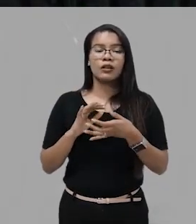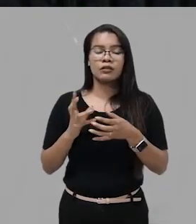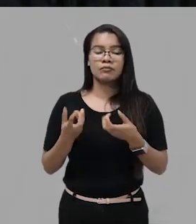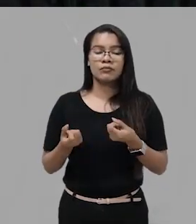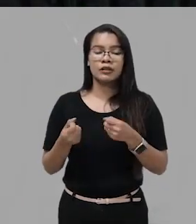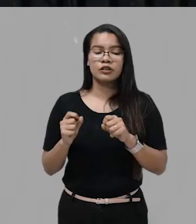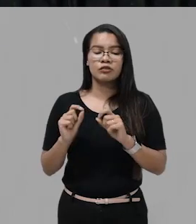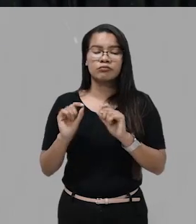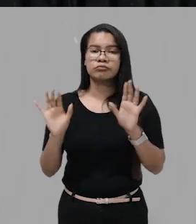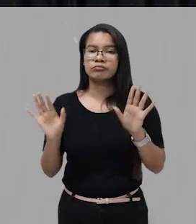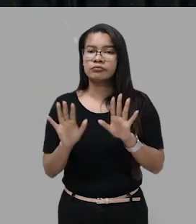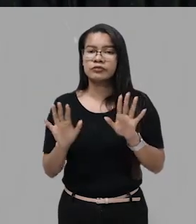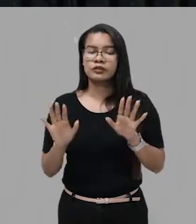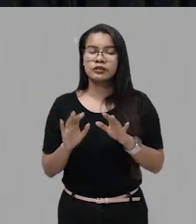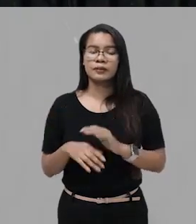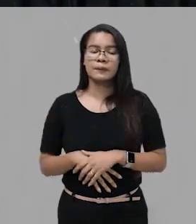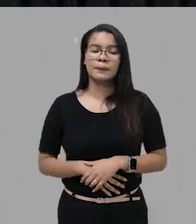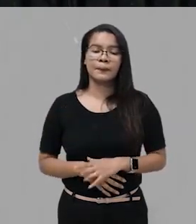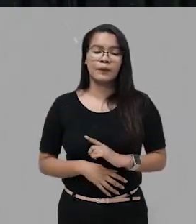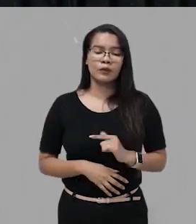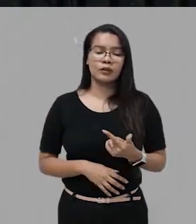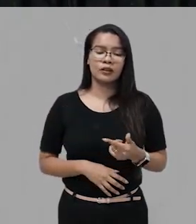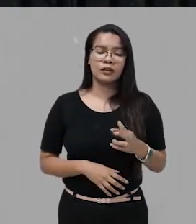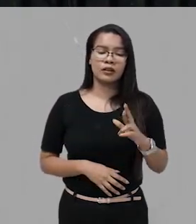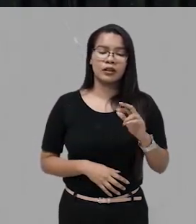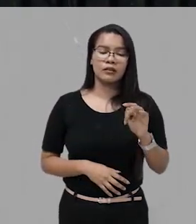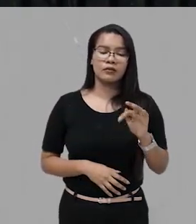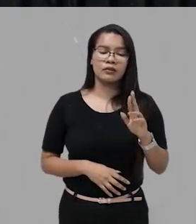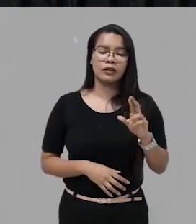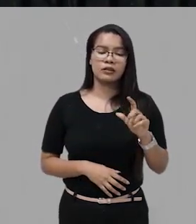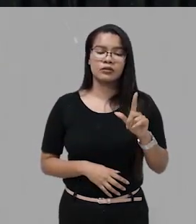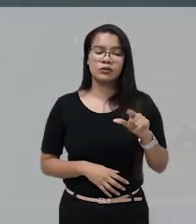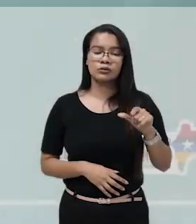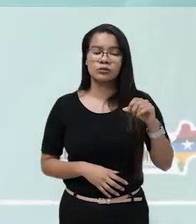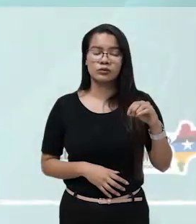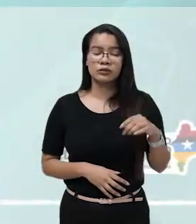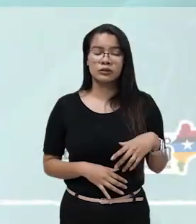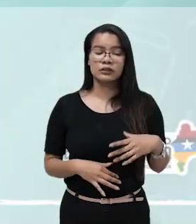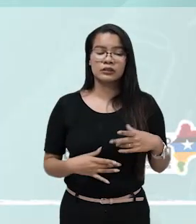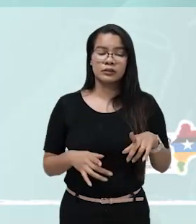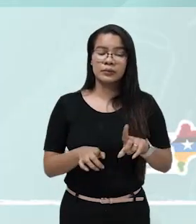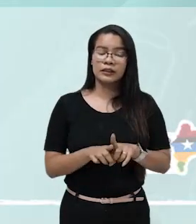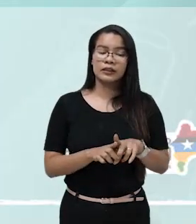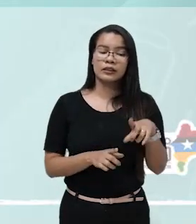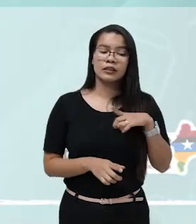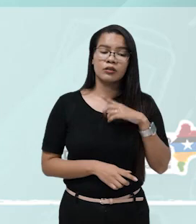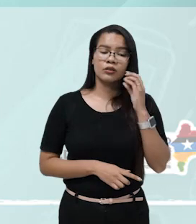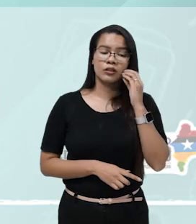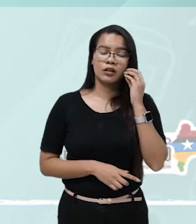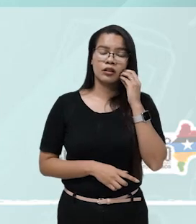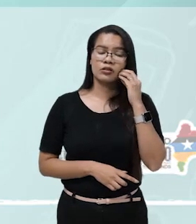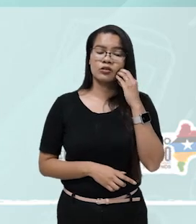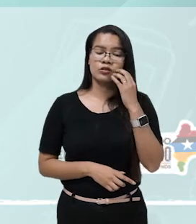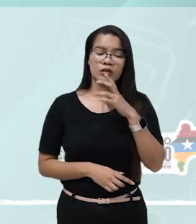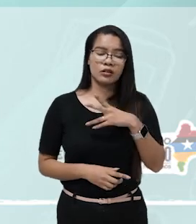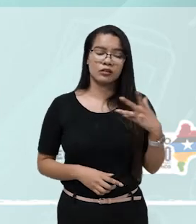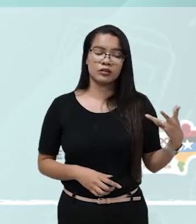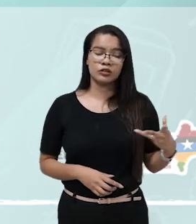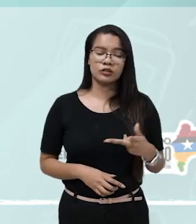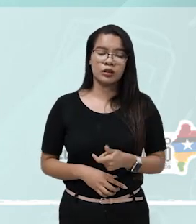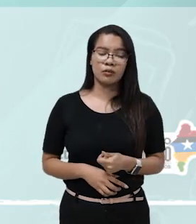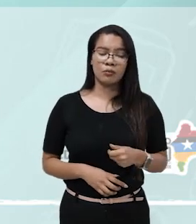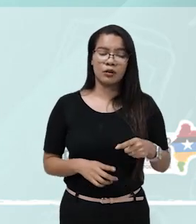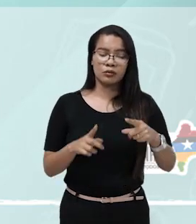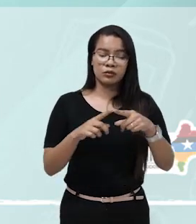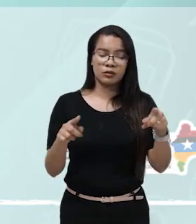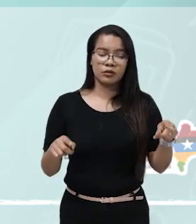no seu gol. Não tem nada a ver com reflexo. Aí tem um teste de agilidade, que é o shuttle run. Tá, aqui eles colocam